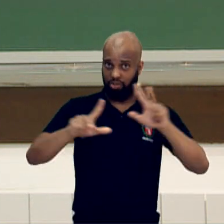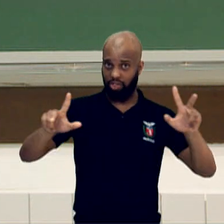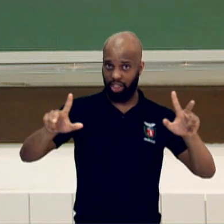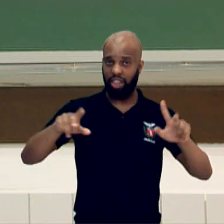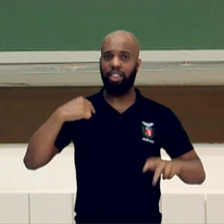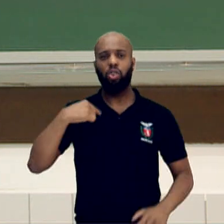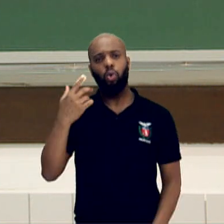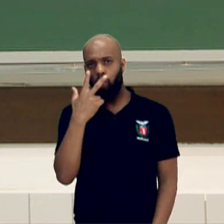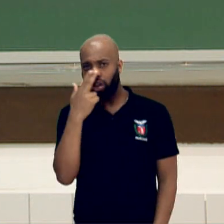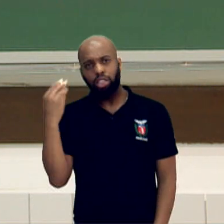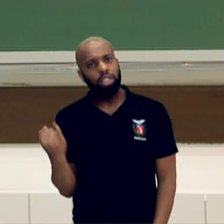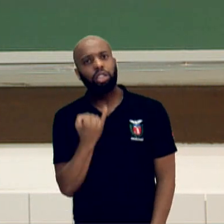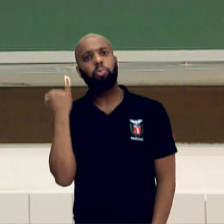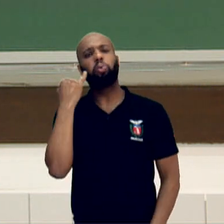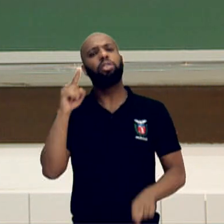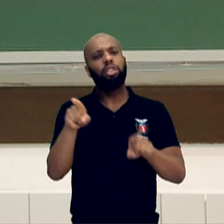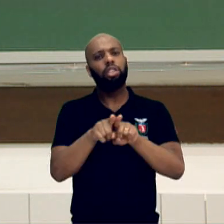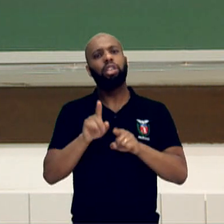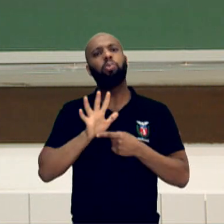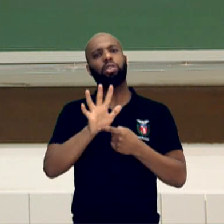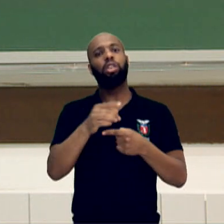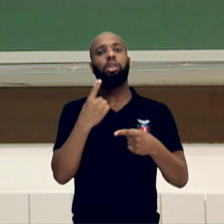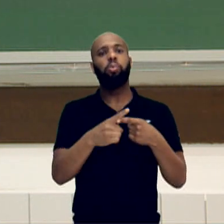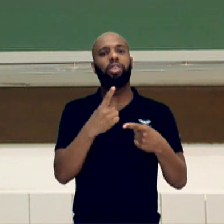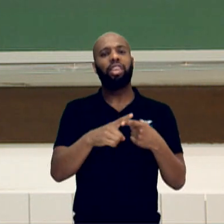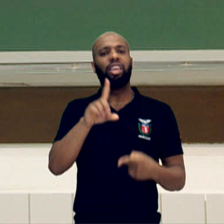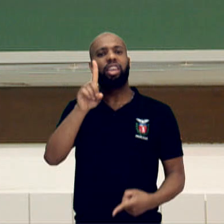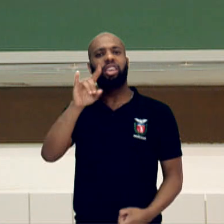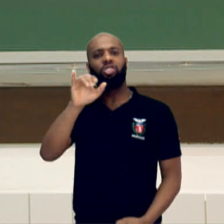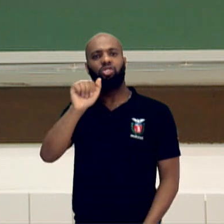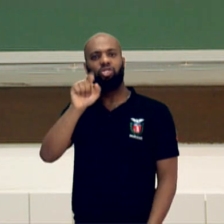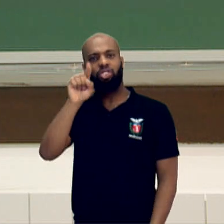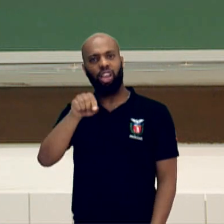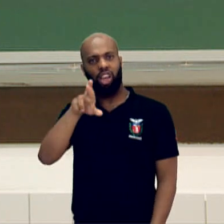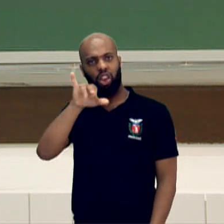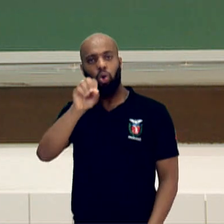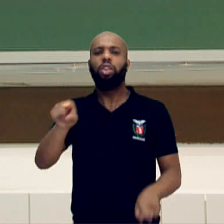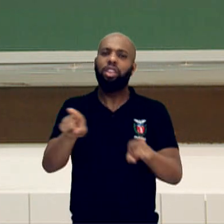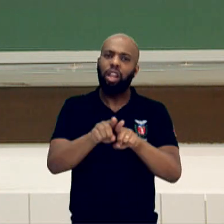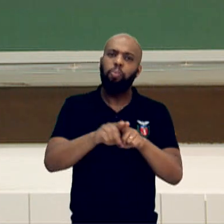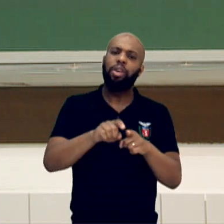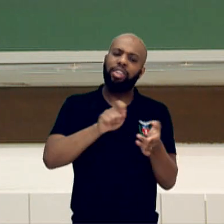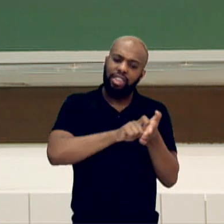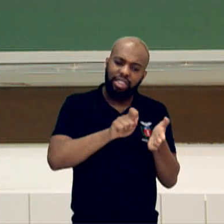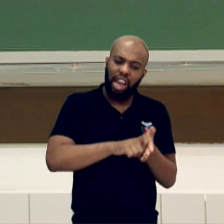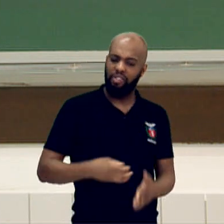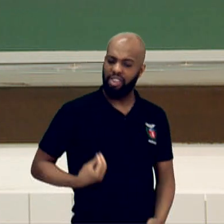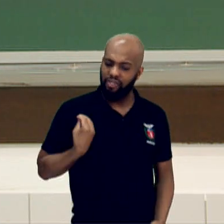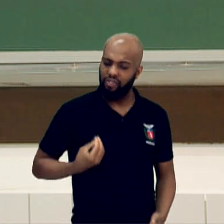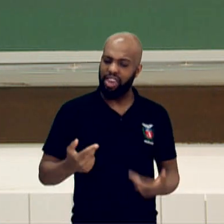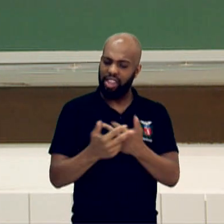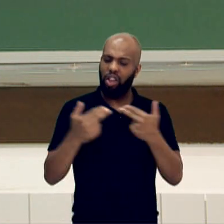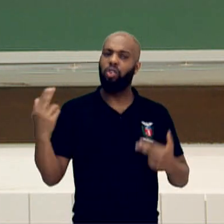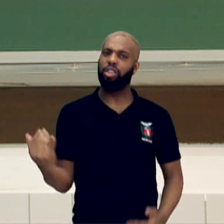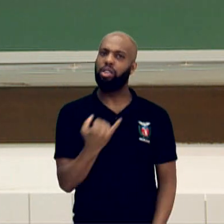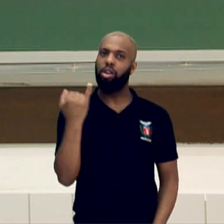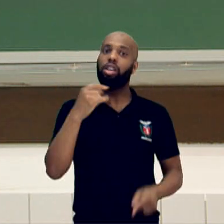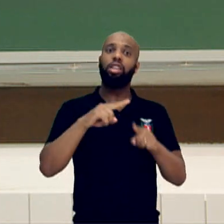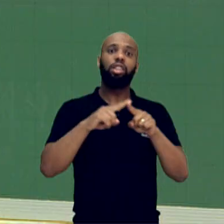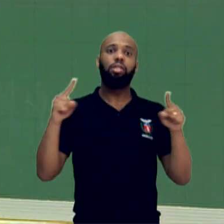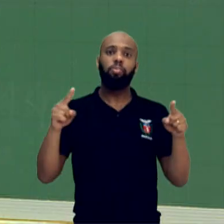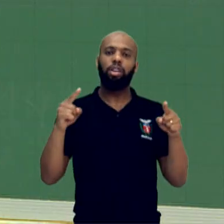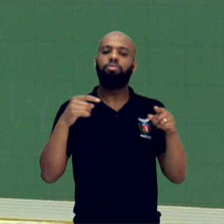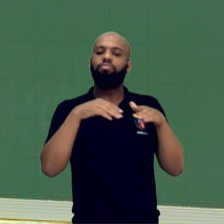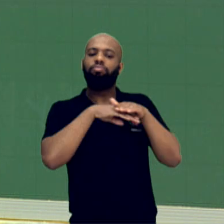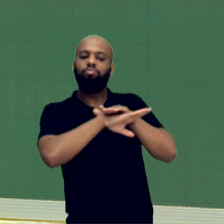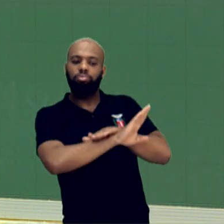achei importante ressaltar isso, porque o diário também fala da vida, de fatos importantes, de momentos importantes, mas só que isso